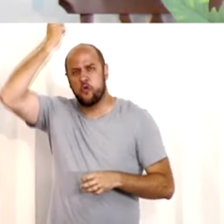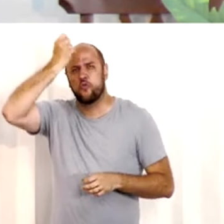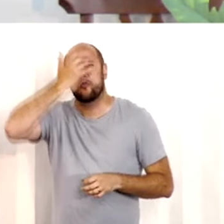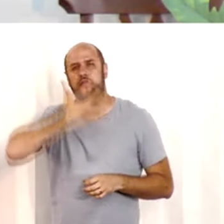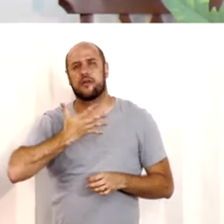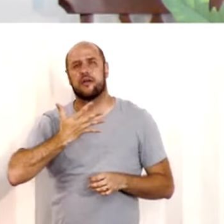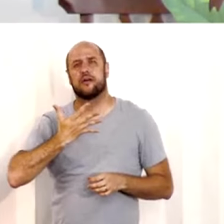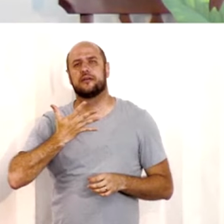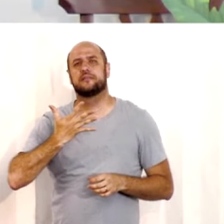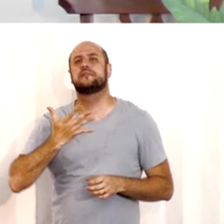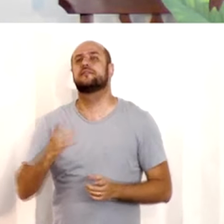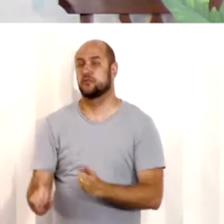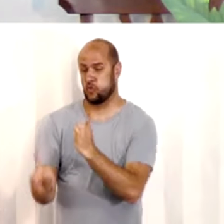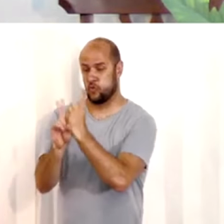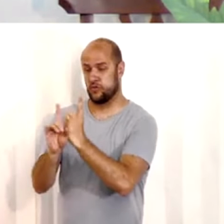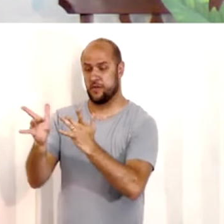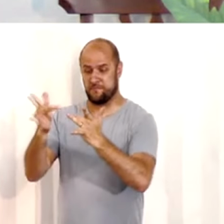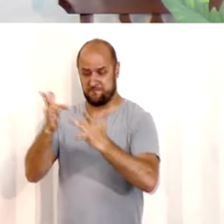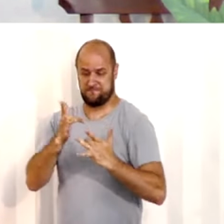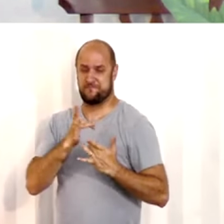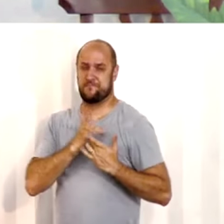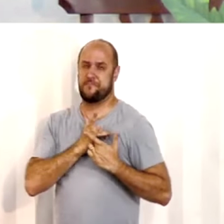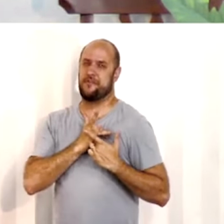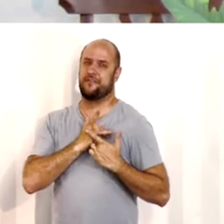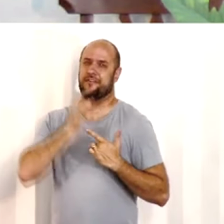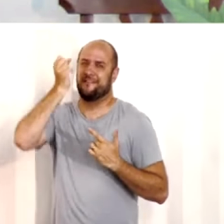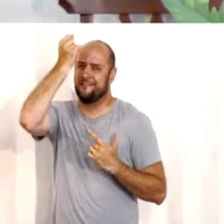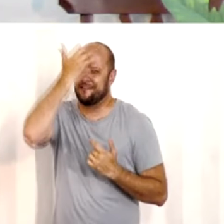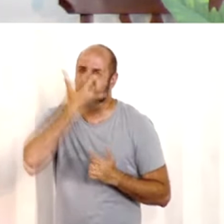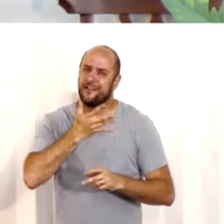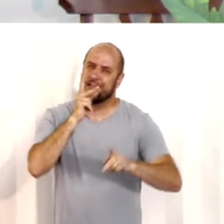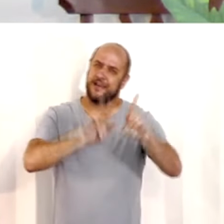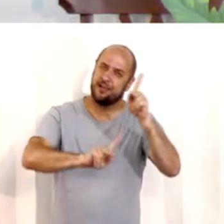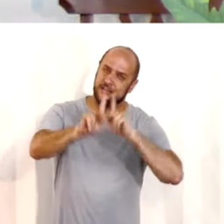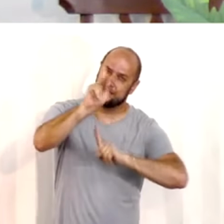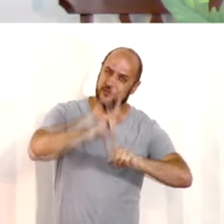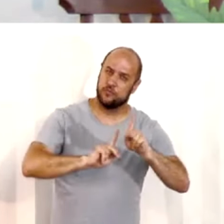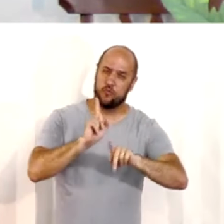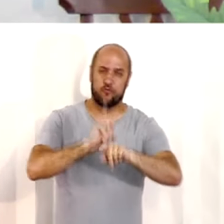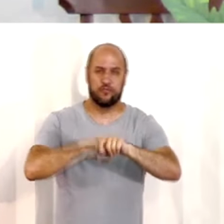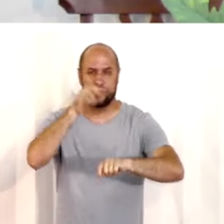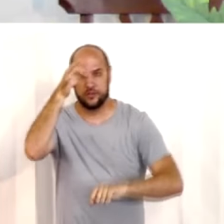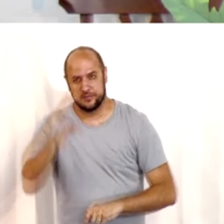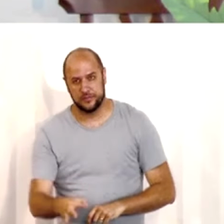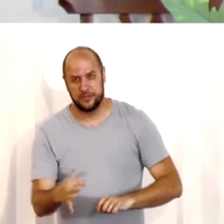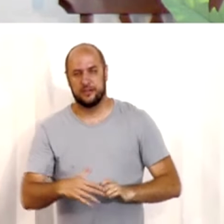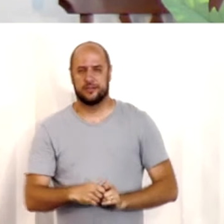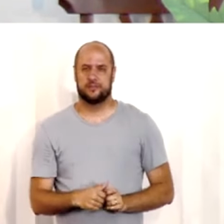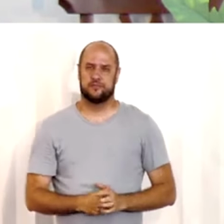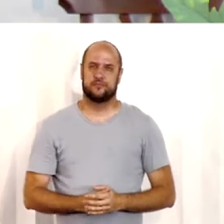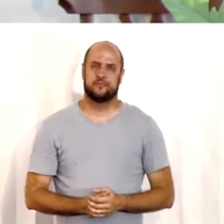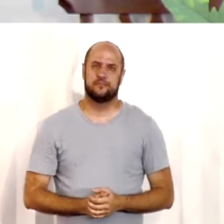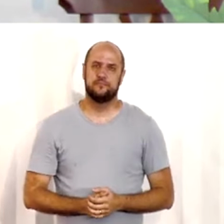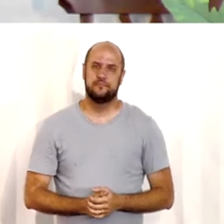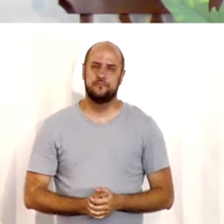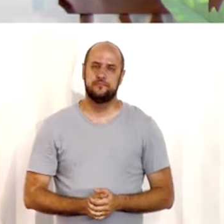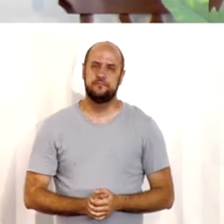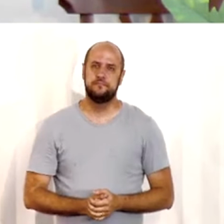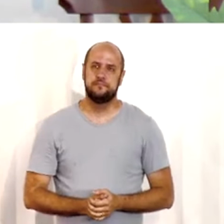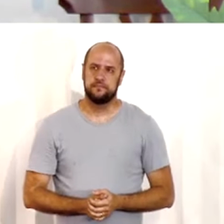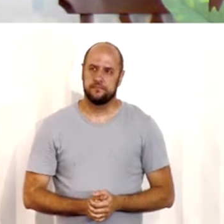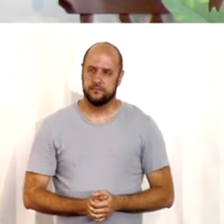recebermos misericórdia e acharmos graça para socorro em ocasião oportuna. E nós vamos